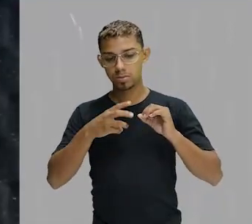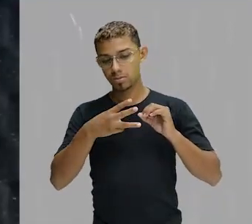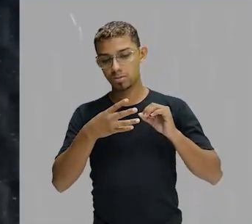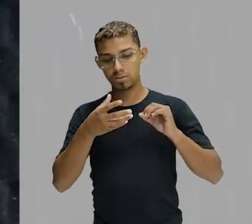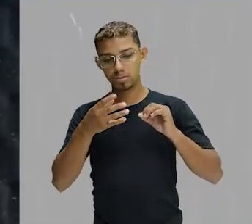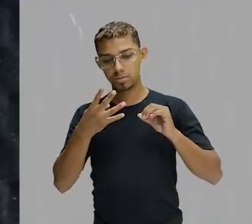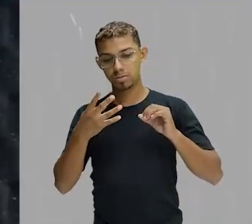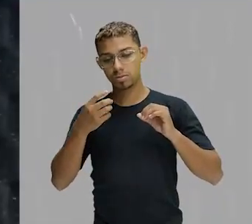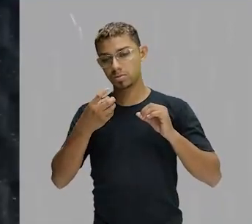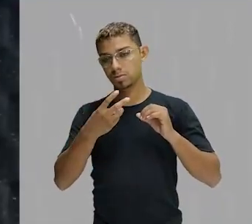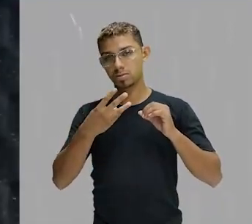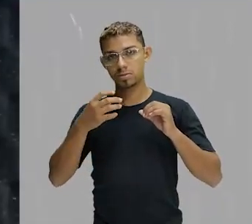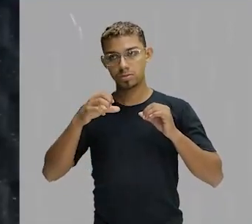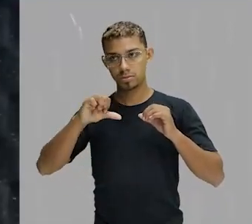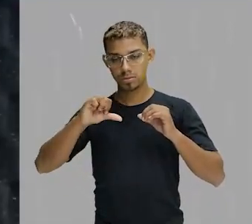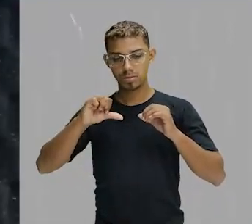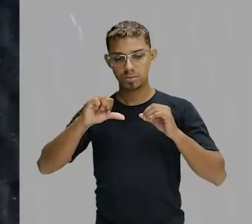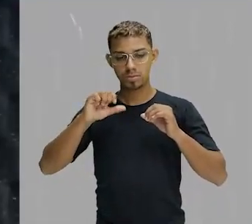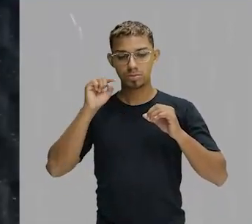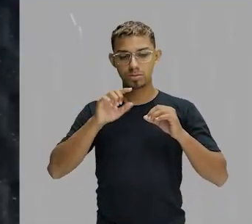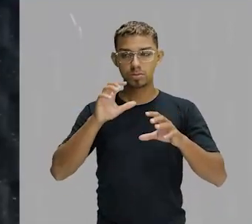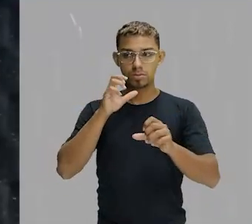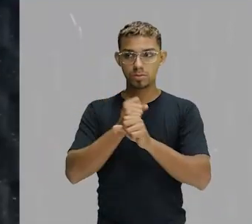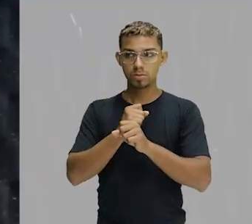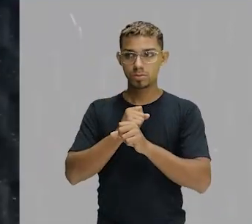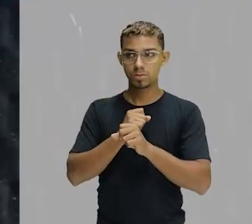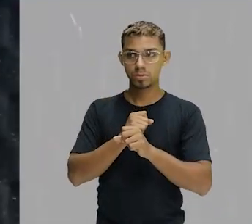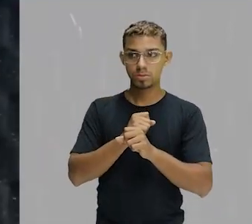é na porcentagem? Então, para eu chegar nesse